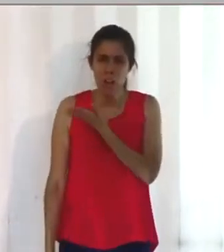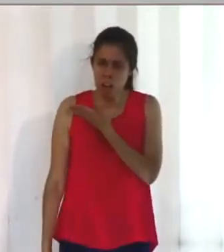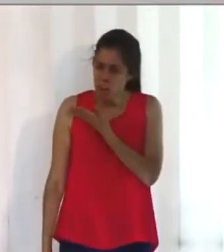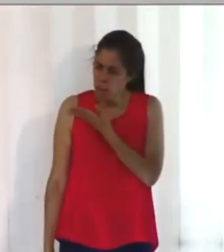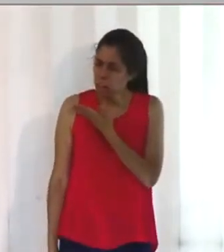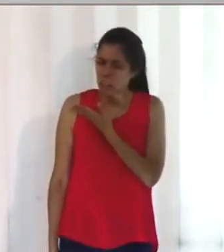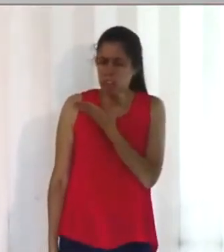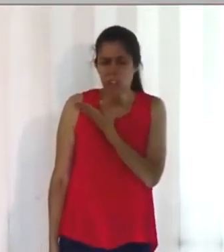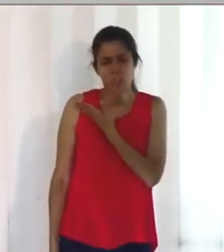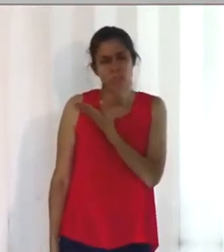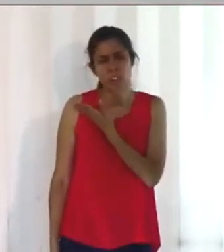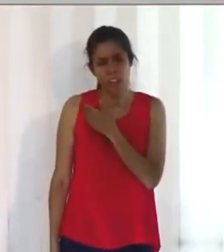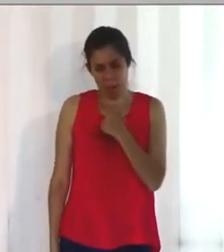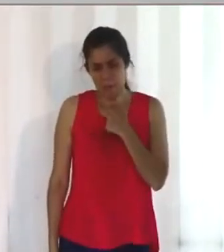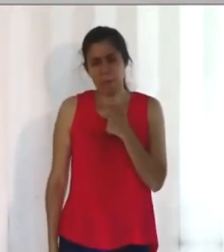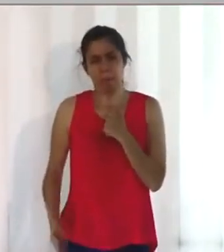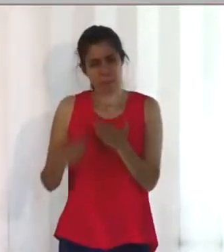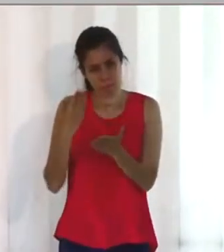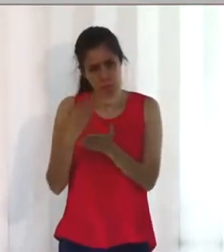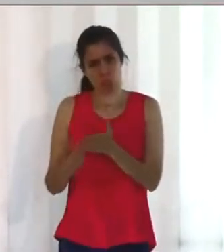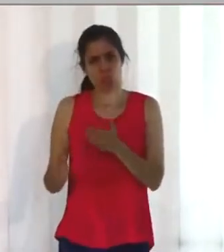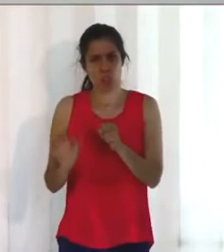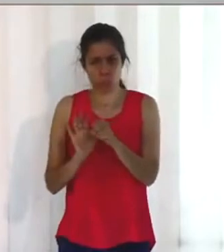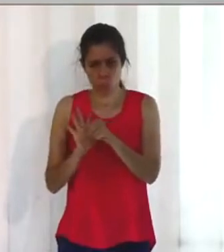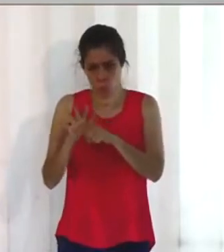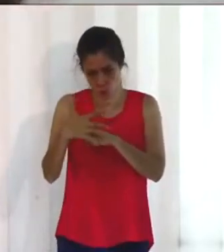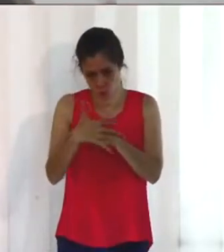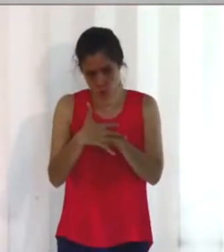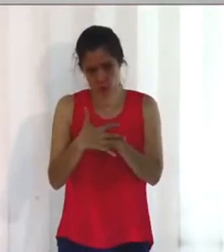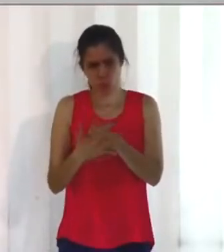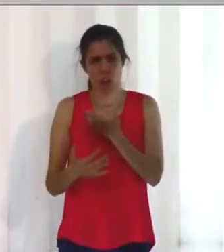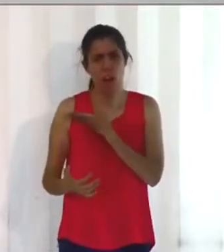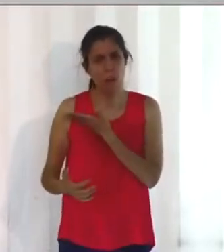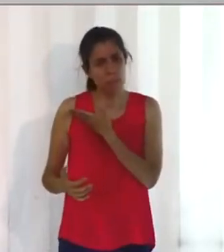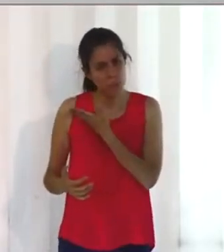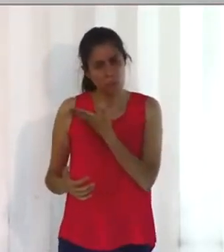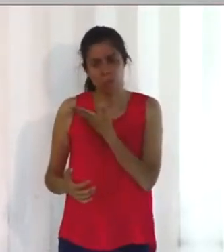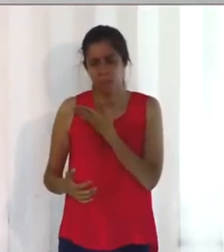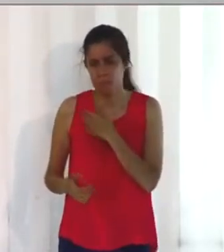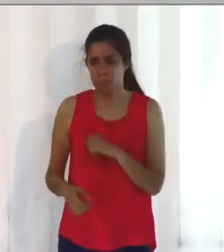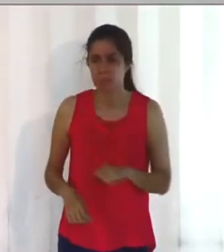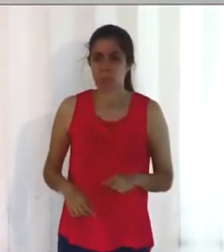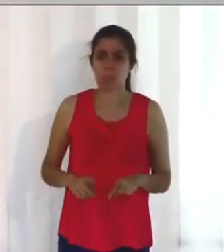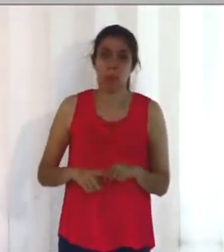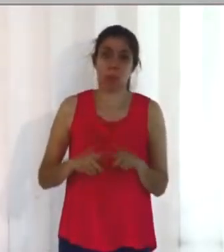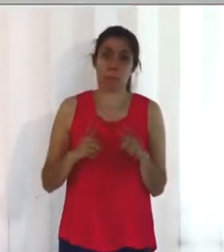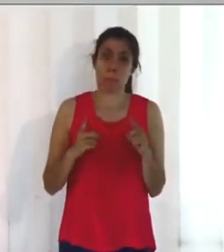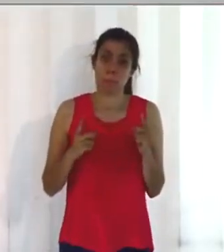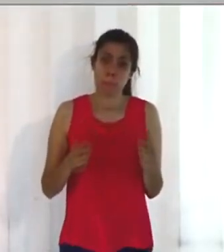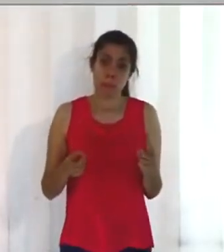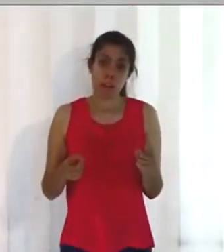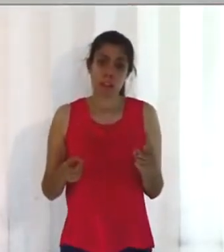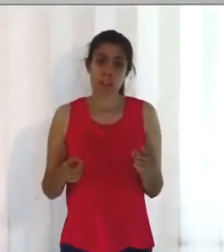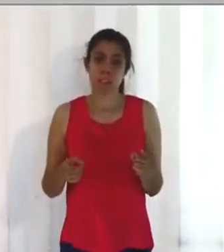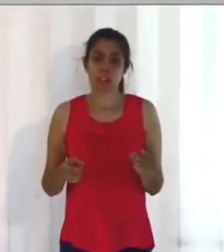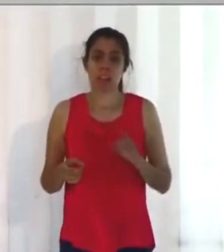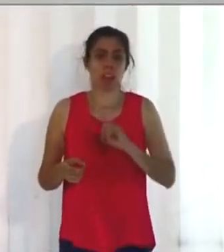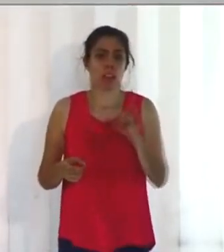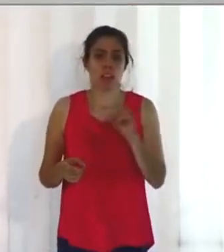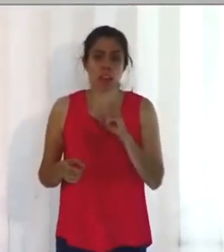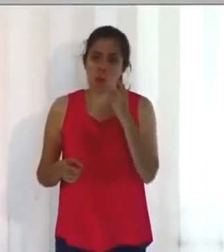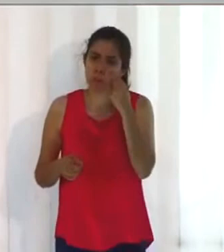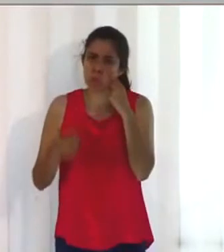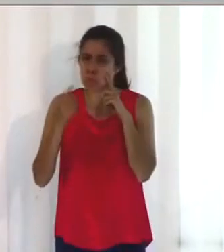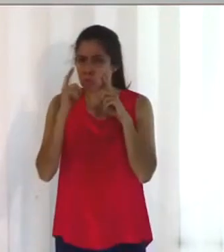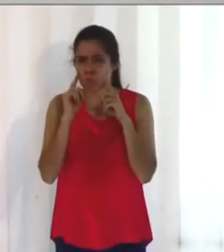próximos, e estamos ouvindo notícias o tempo inteiro, mas nós não estamos aqui para lamentar o